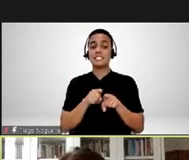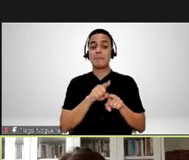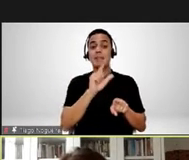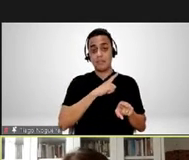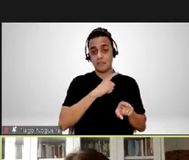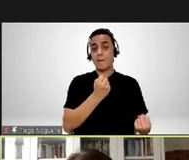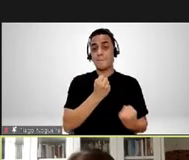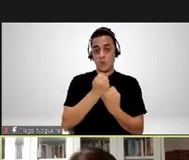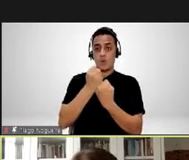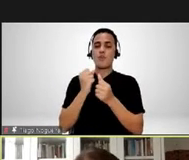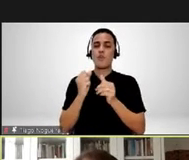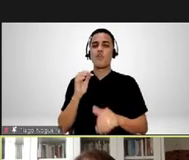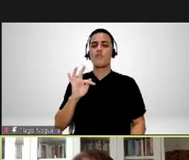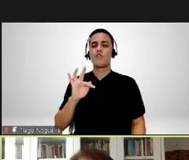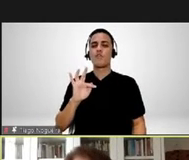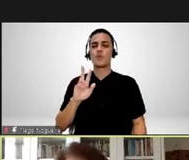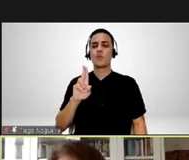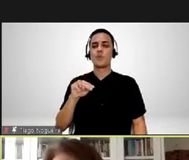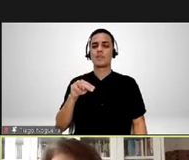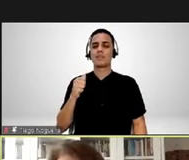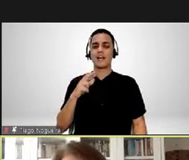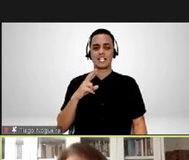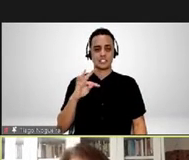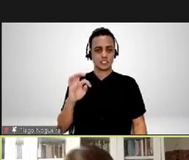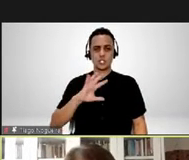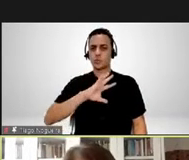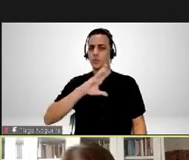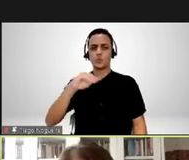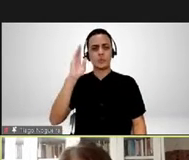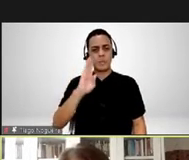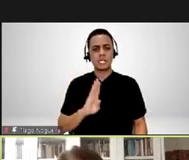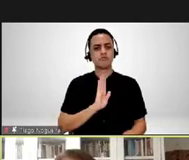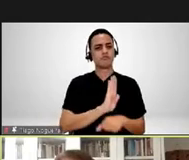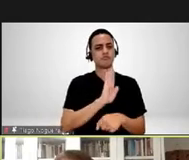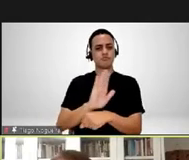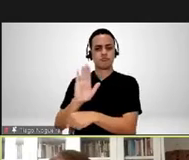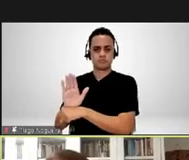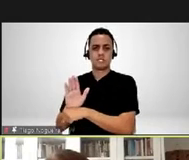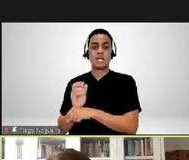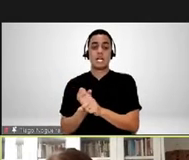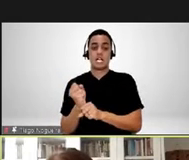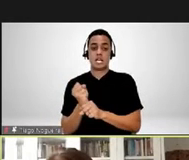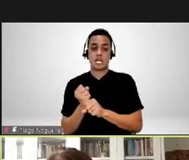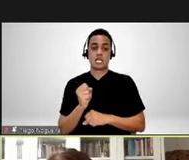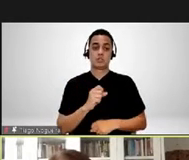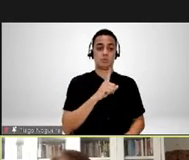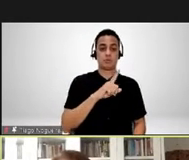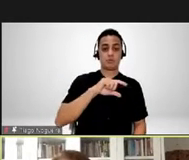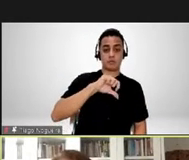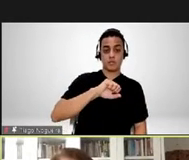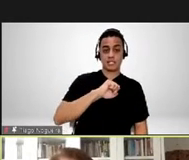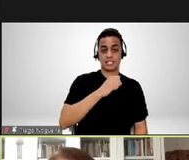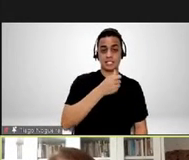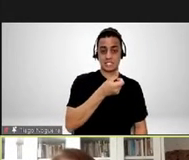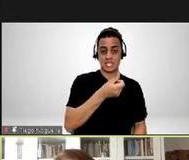também manteve para todo o Brasil, dentre os anos de 86 a 88, e